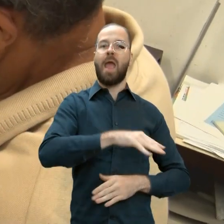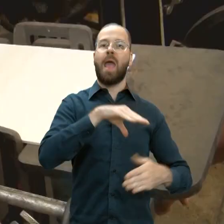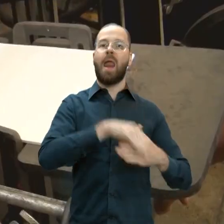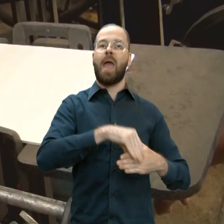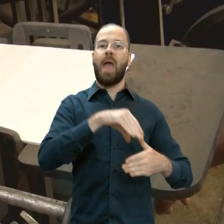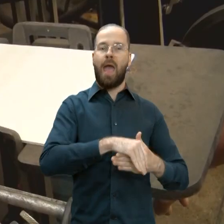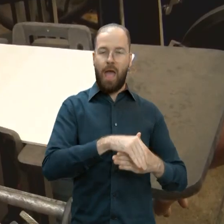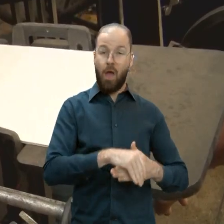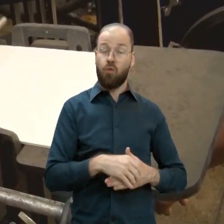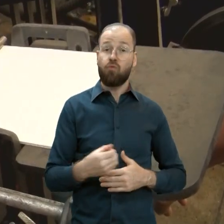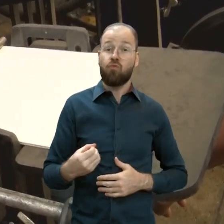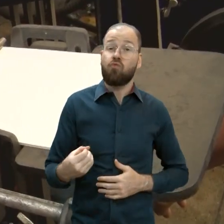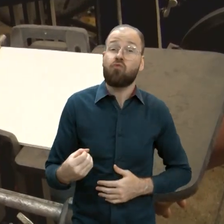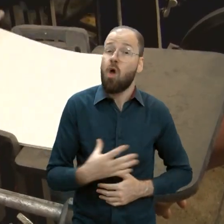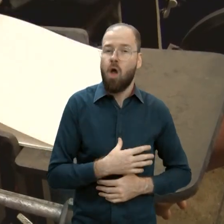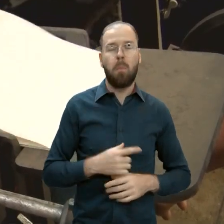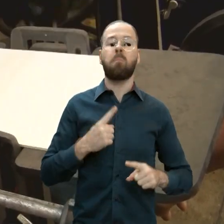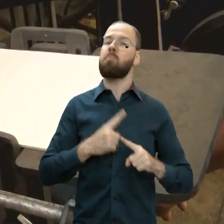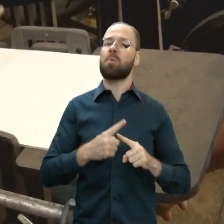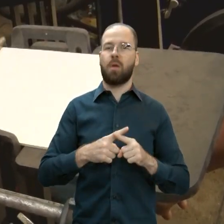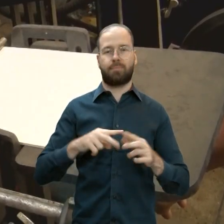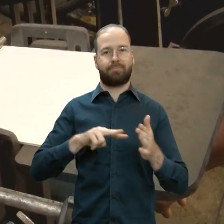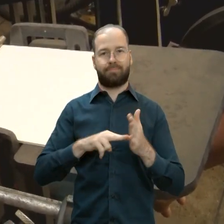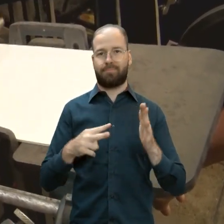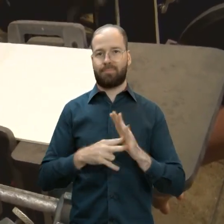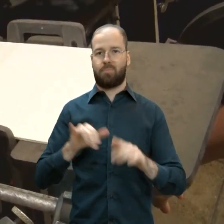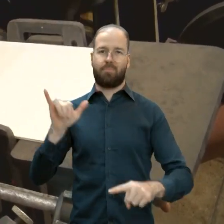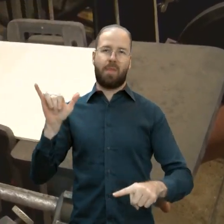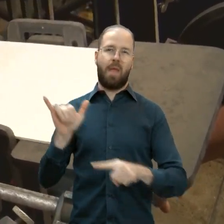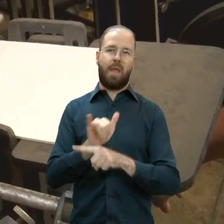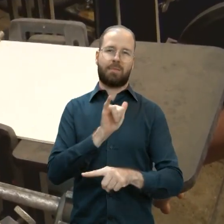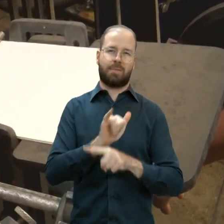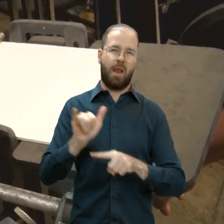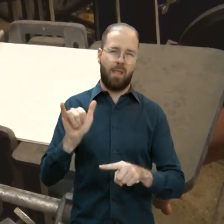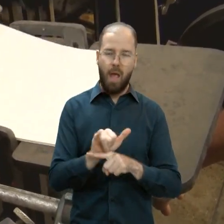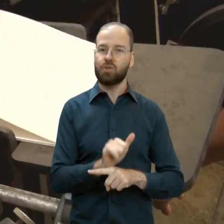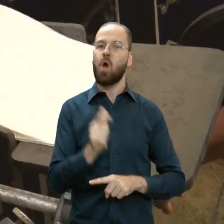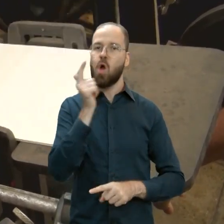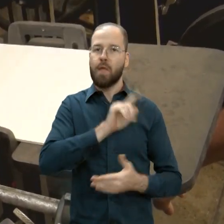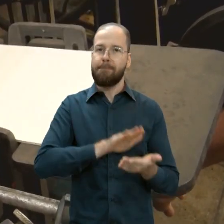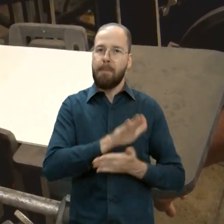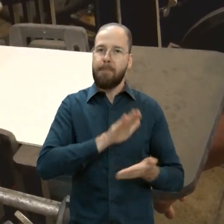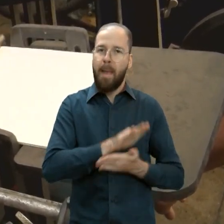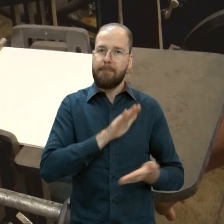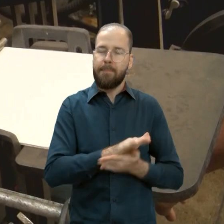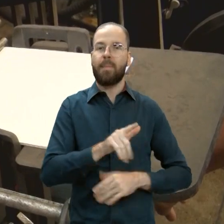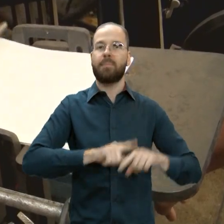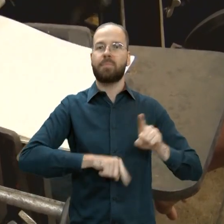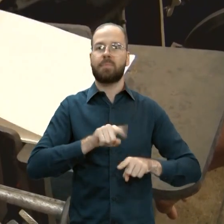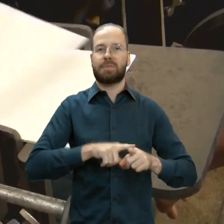UFG. Por quê? Porque é muito estratégico, né, você poder produzir mais diversos materiais.